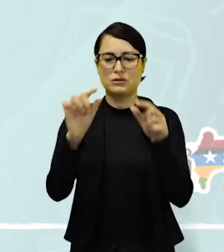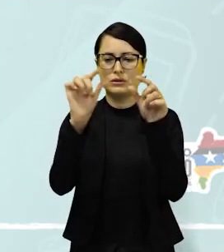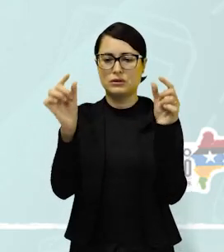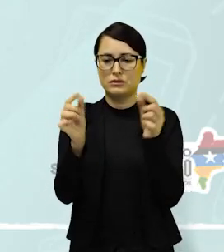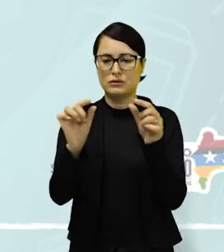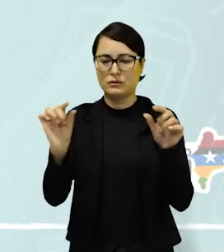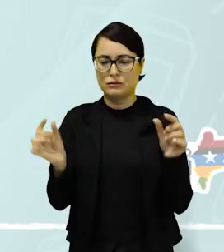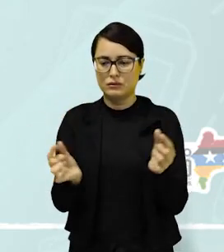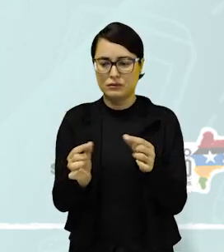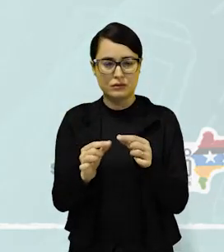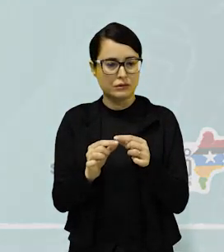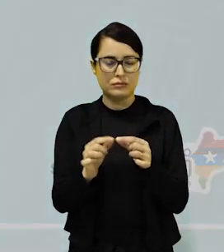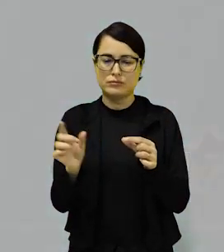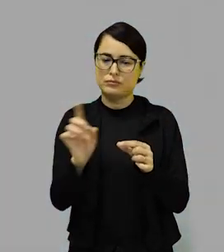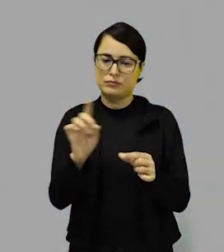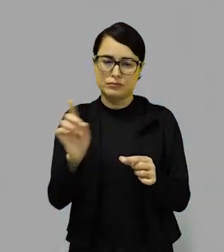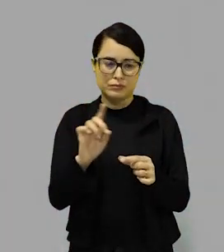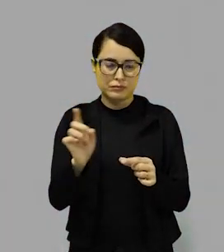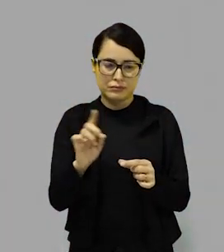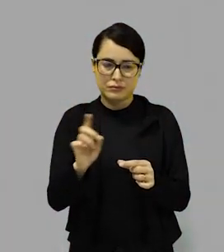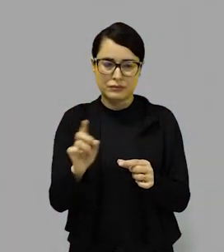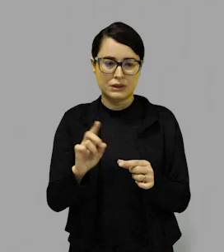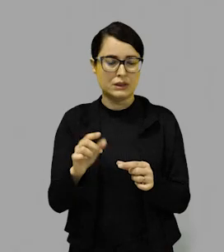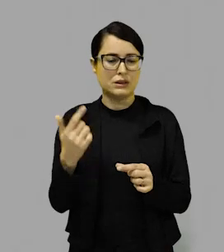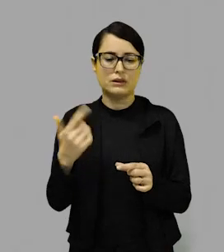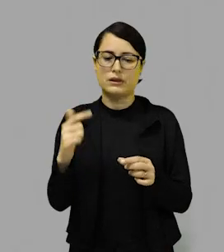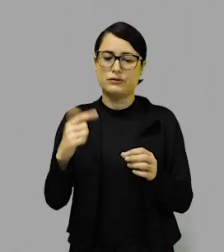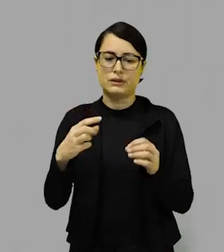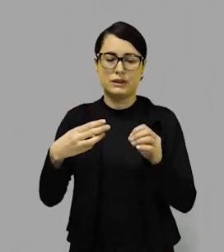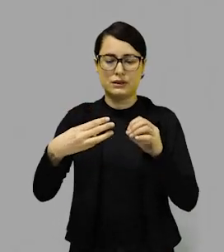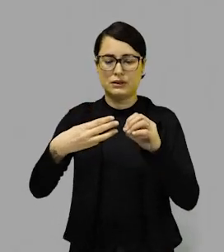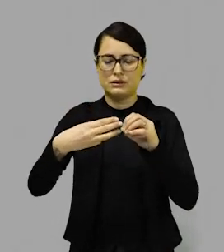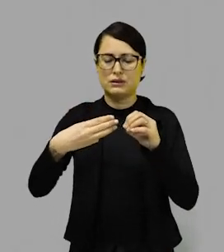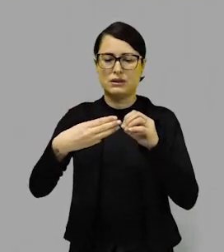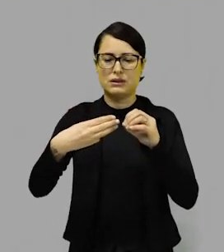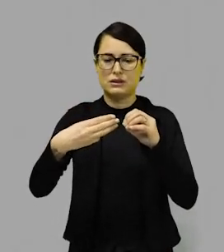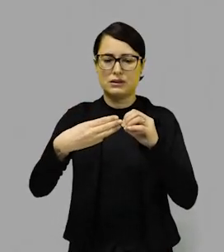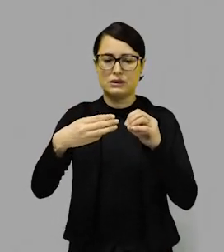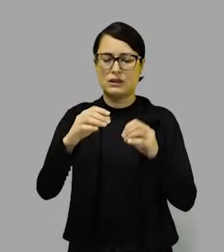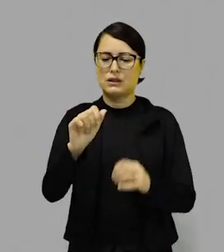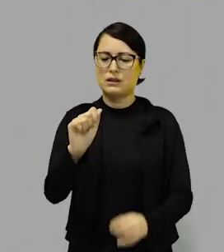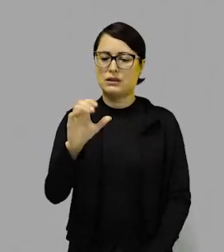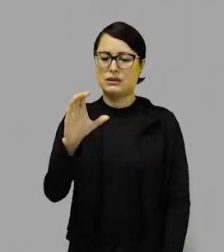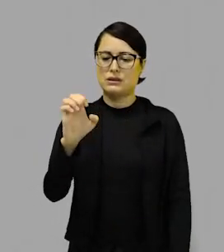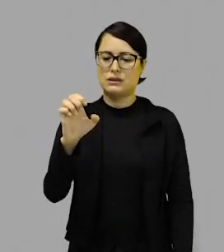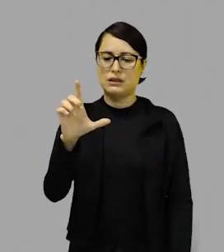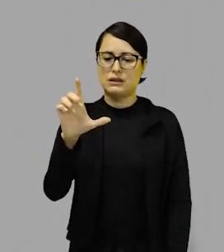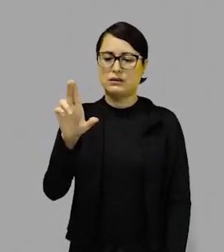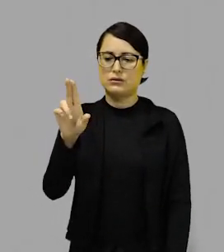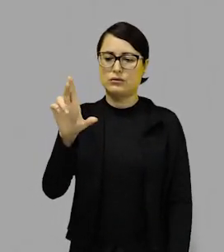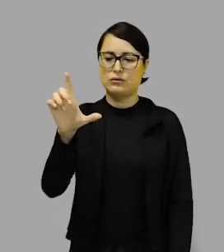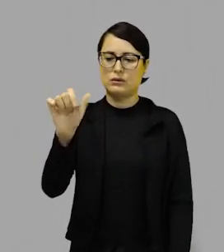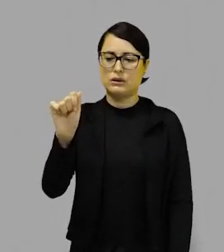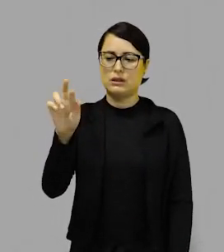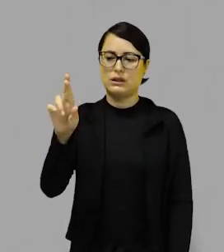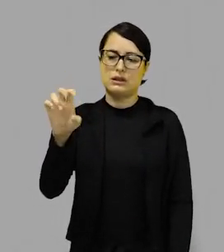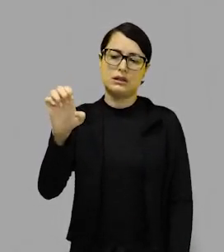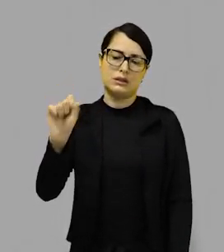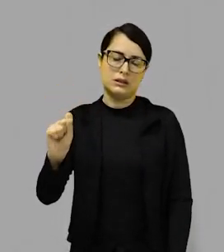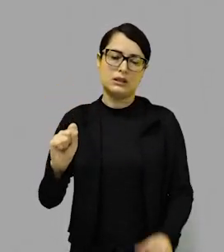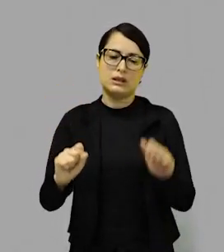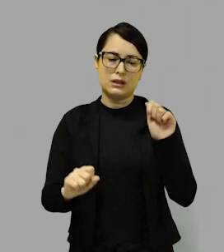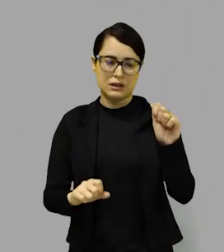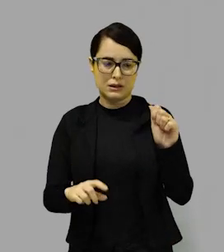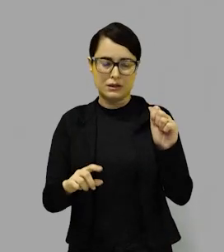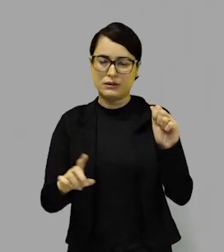são partículas acelulares. E o que significa o termo acelular? A tem a